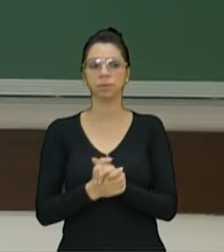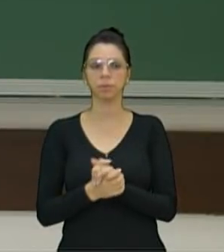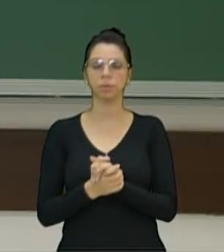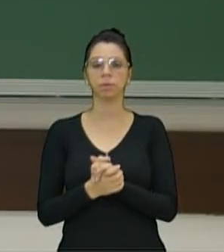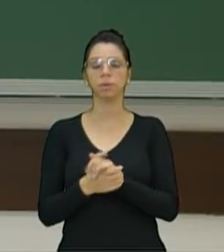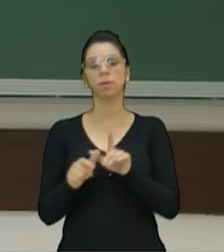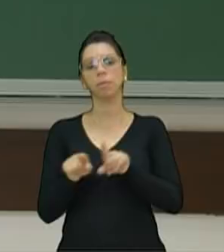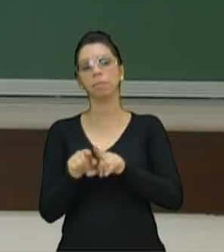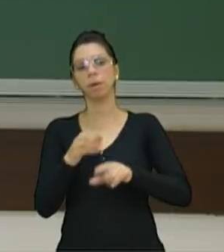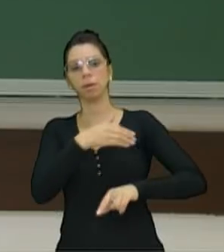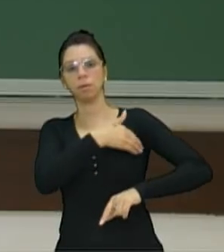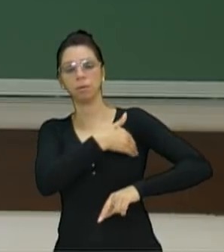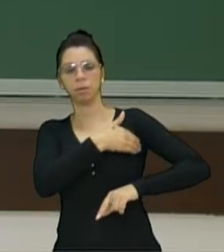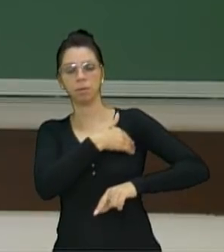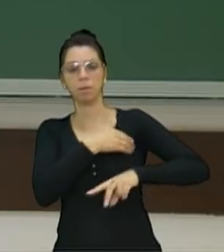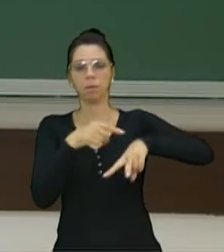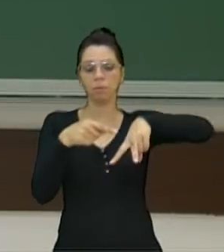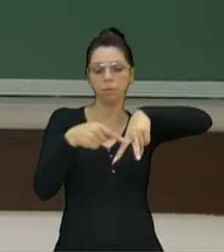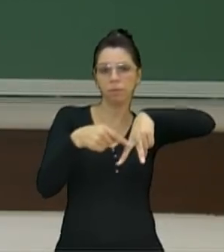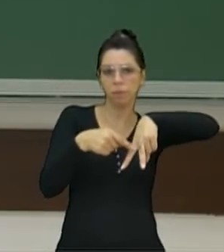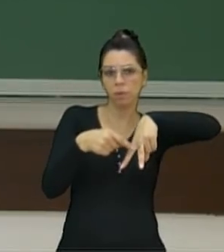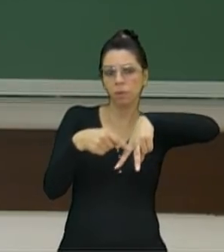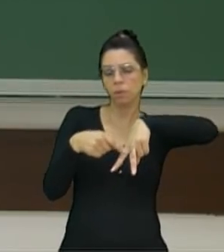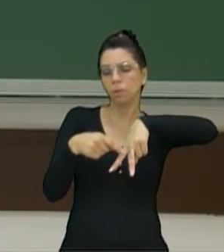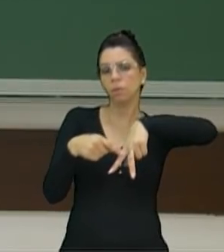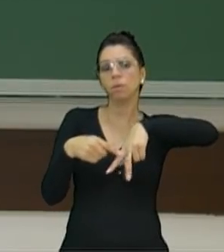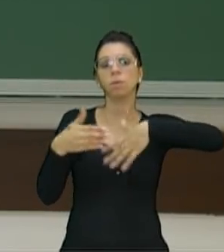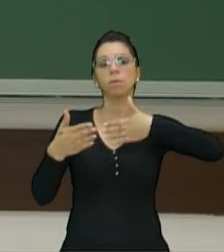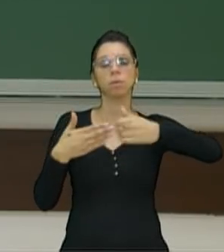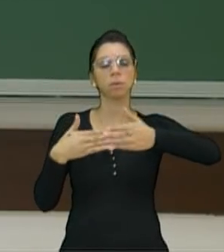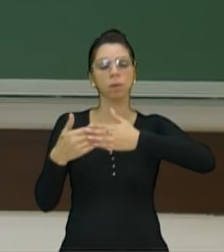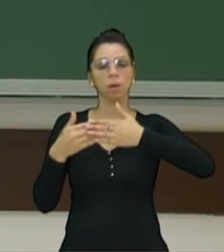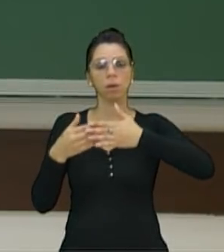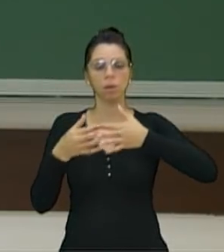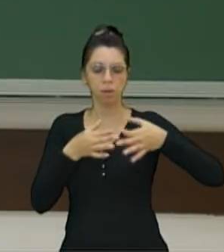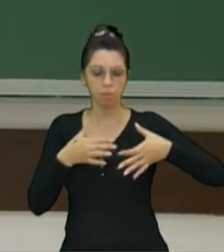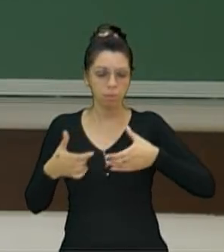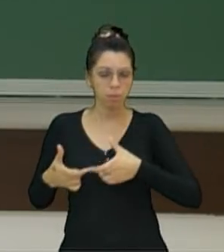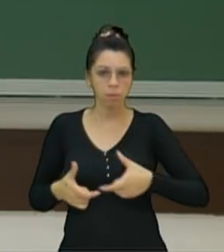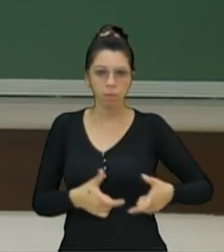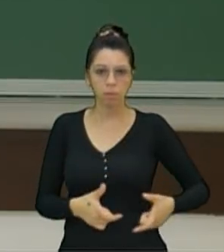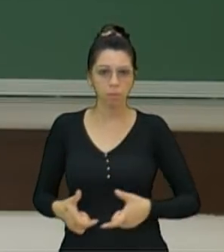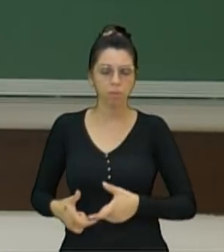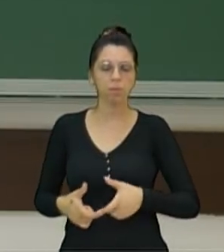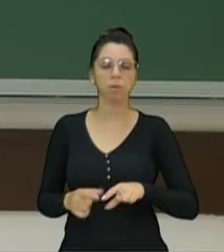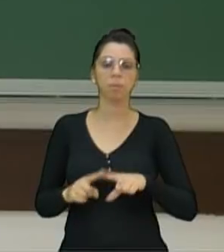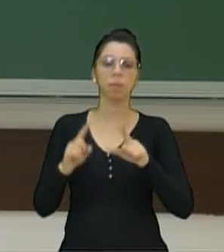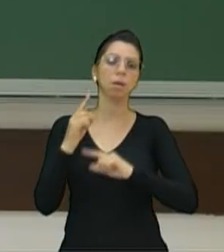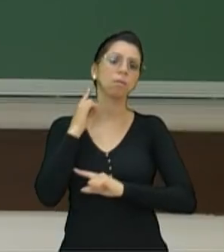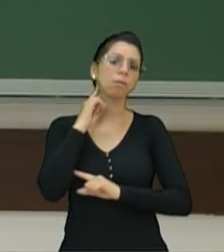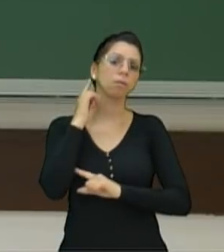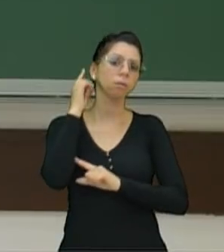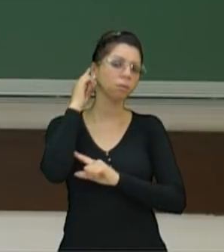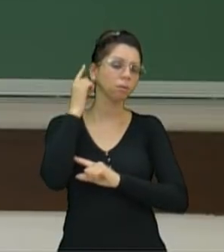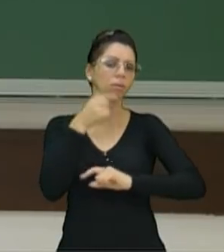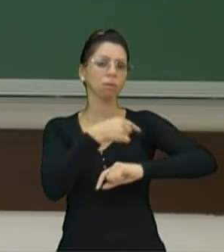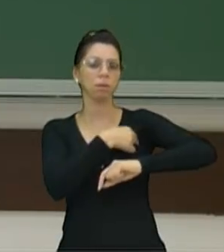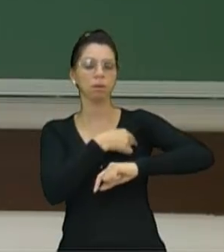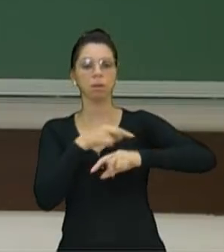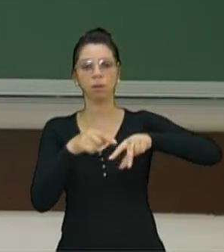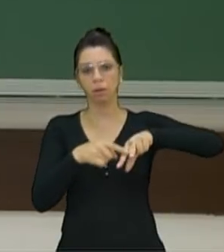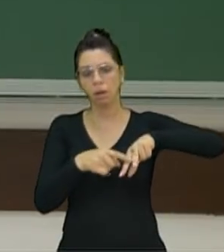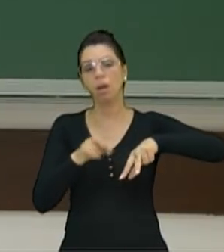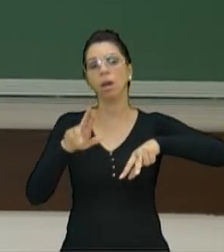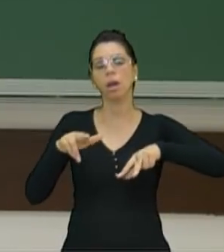na axila, na virilha, tá? Em qualquer ponto do corpo, Mas nessas áreas são mais comuns, tá? Porque a gente já viu,